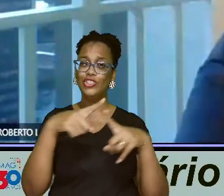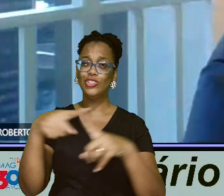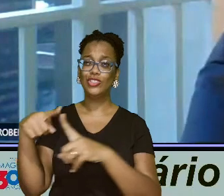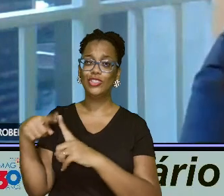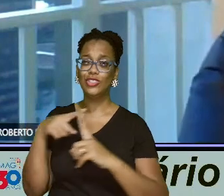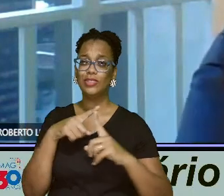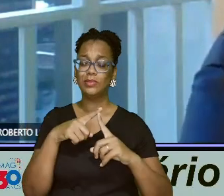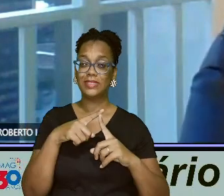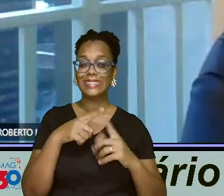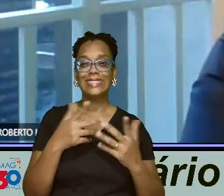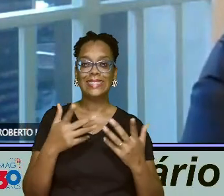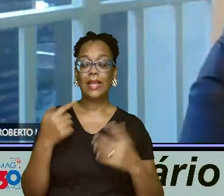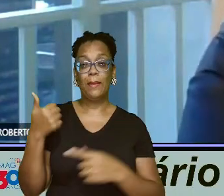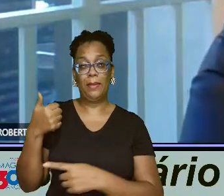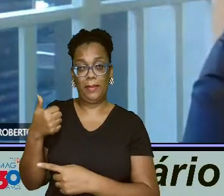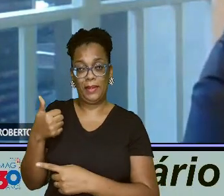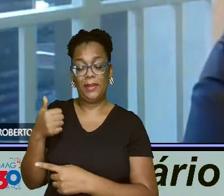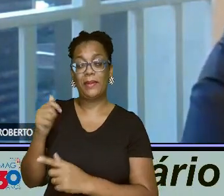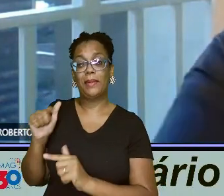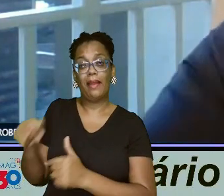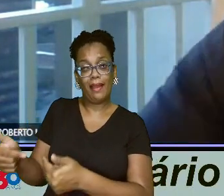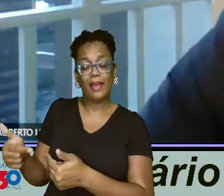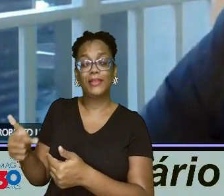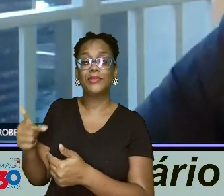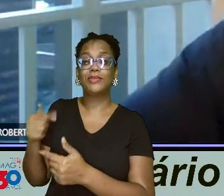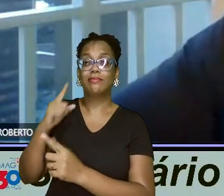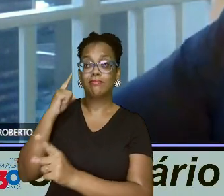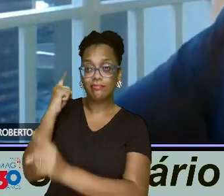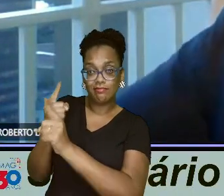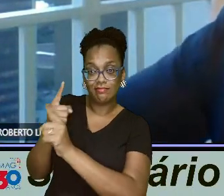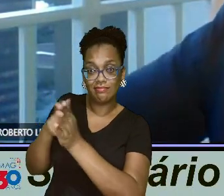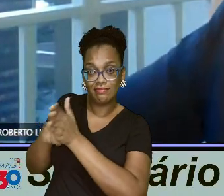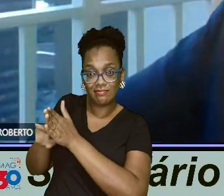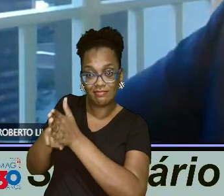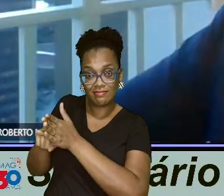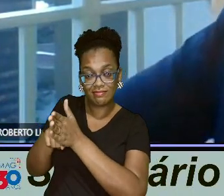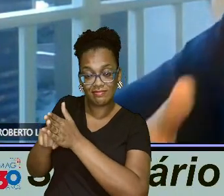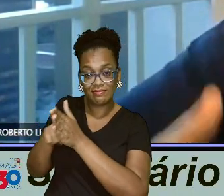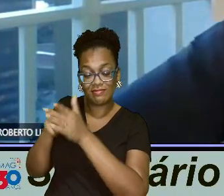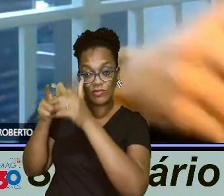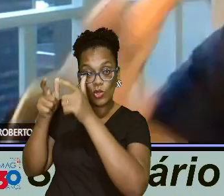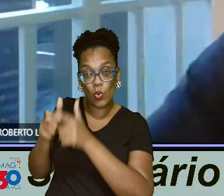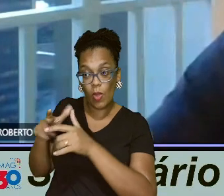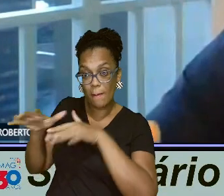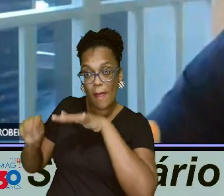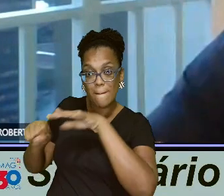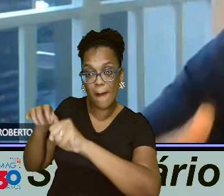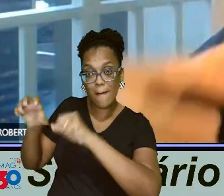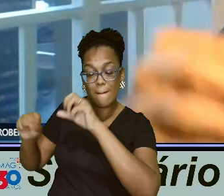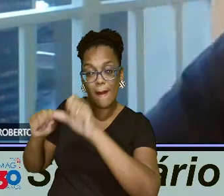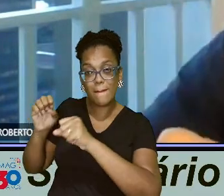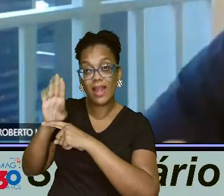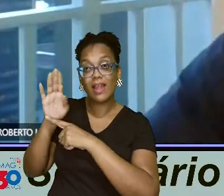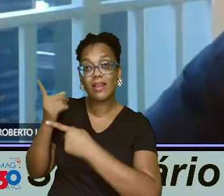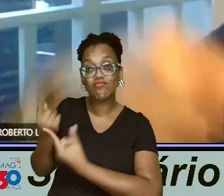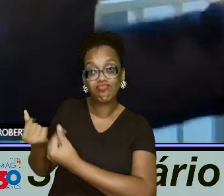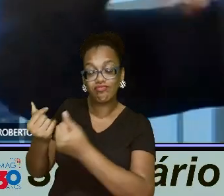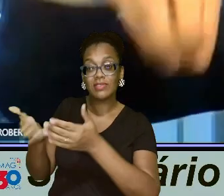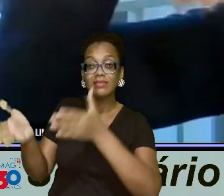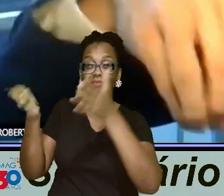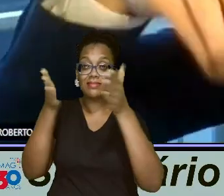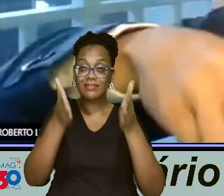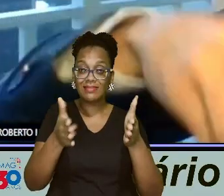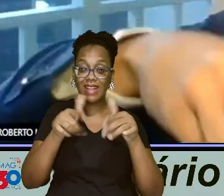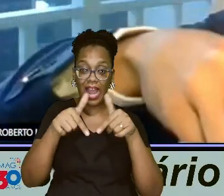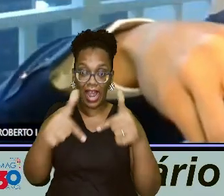sendo o primeiro o ato de investigação e localização de bens do devedor, um segundo grupo de atos, como sendo